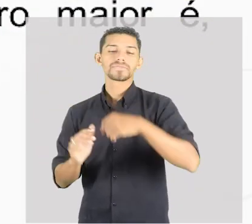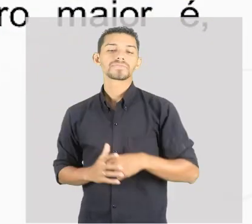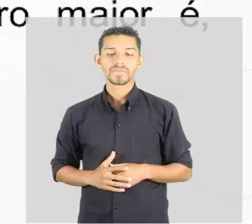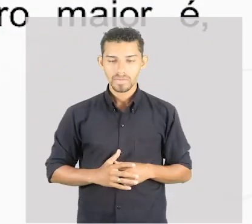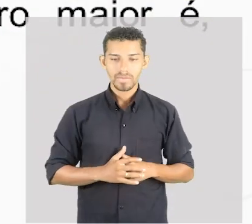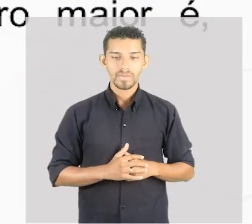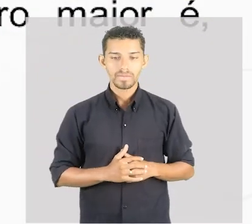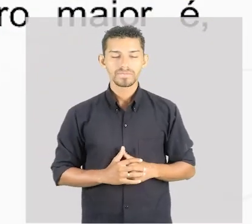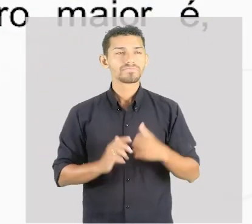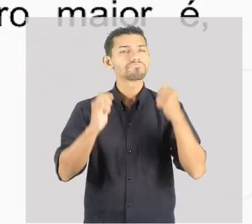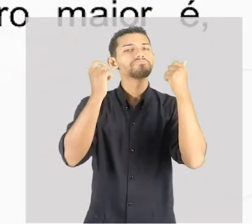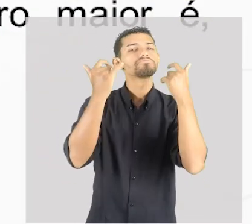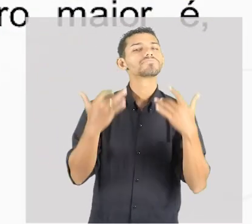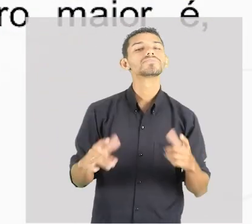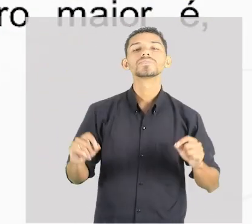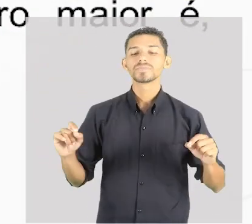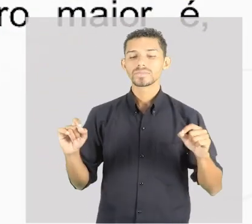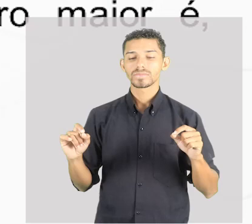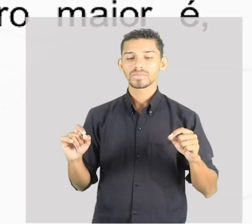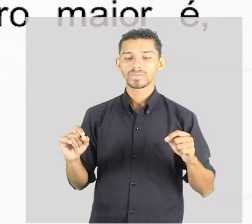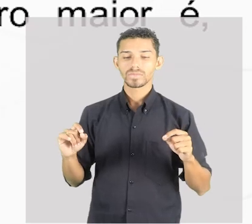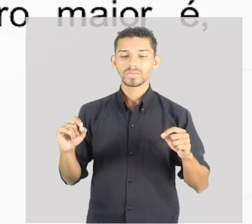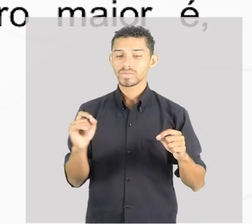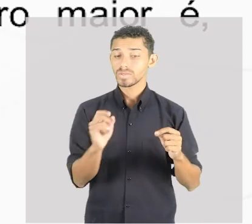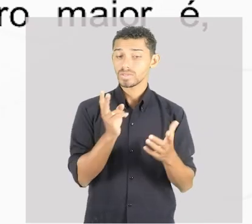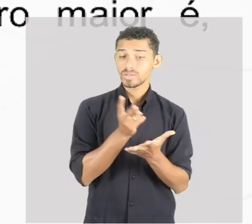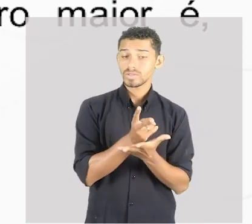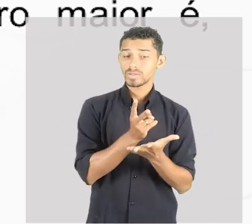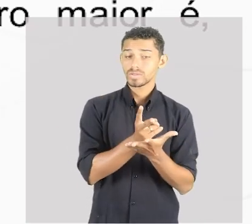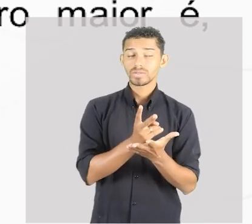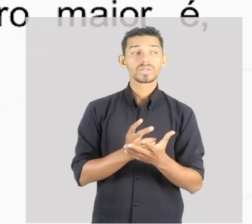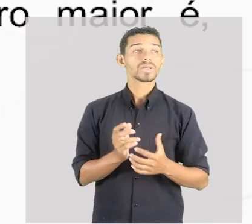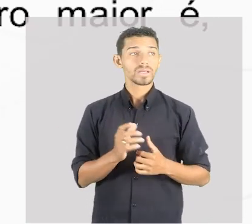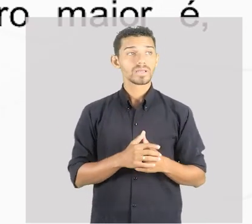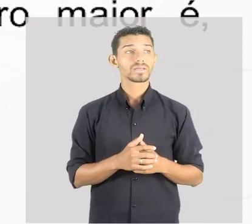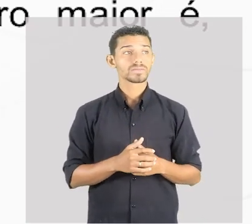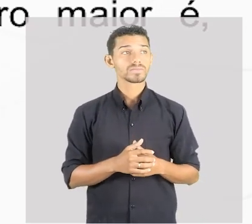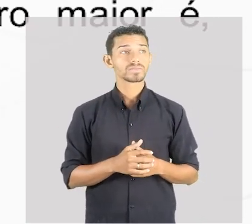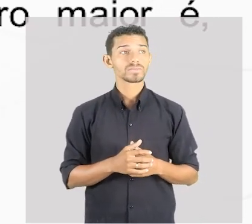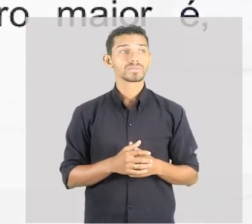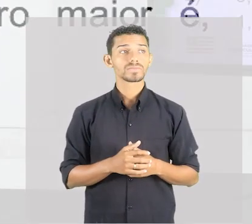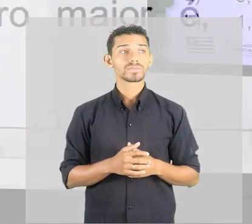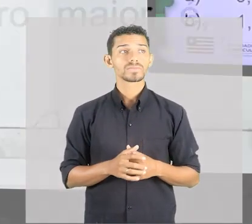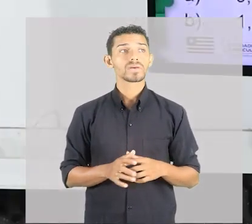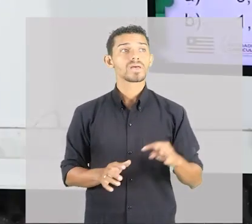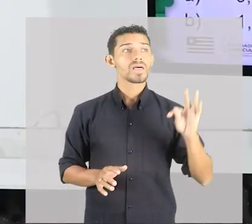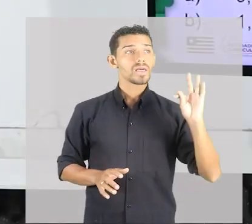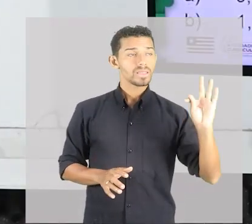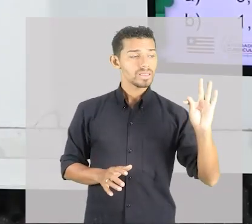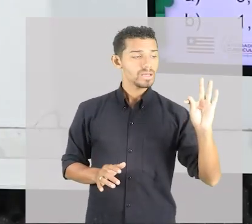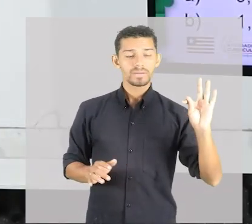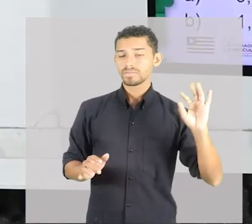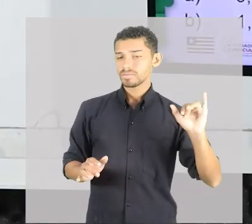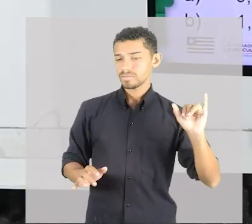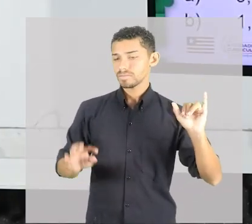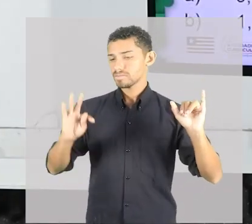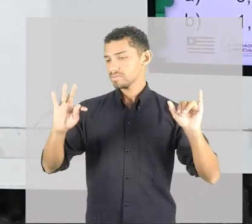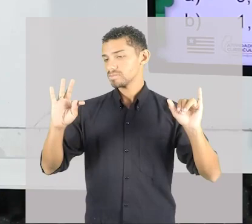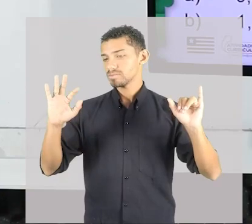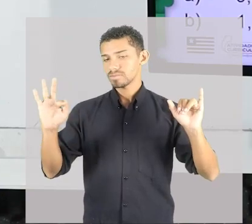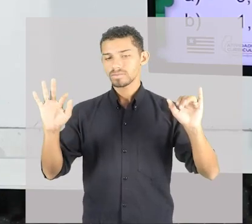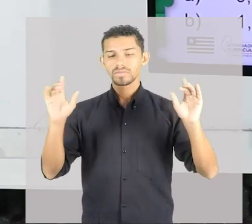ol Ele tá dizendo para mim que a temperatura manteve-se constante ah temperatura é constante eu ven tiro fica